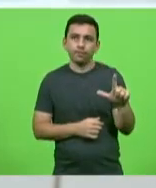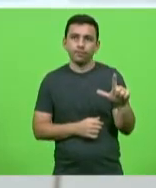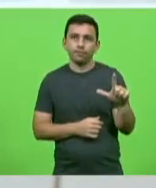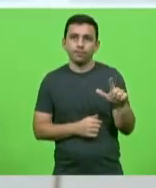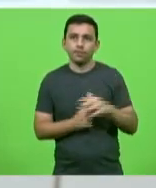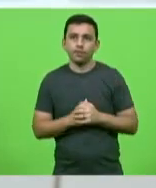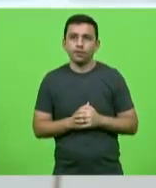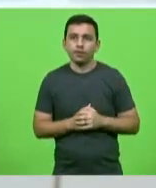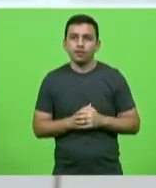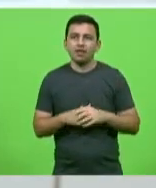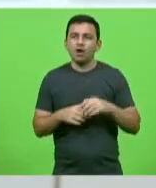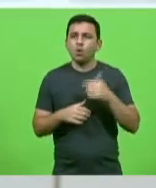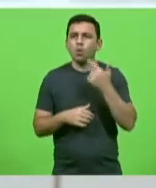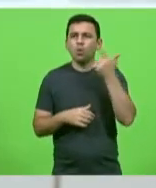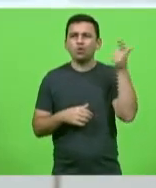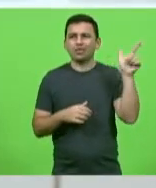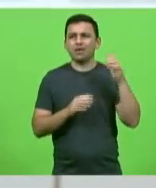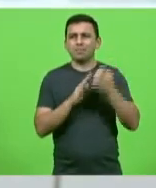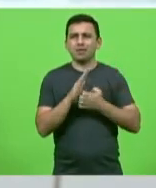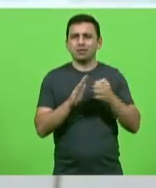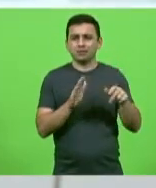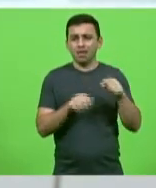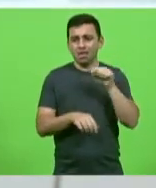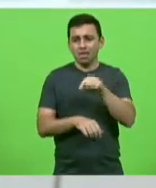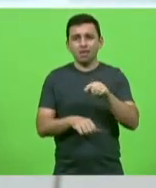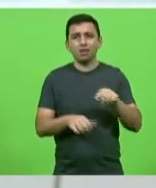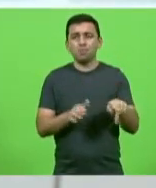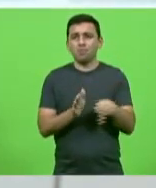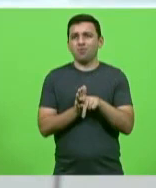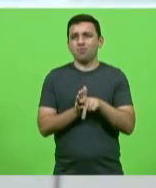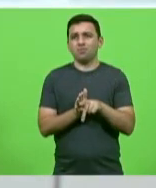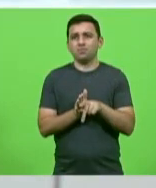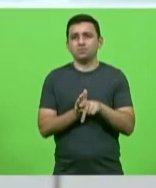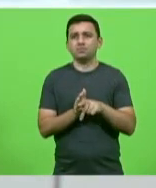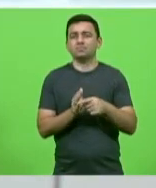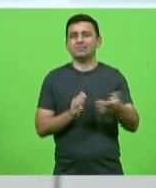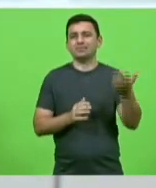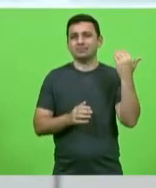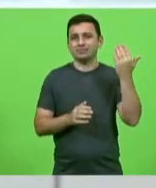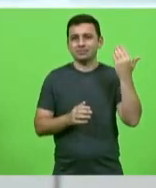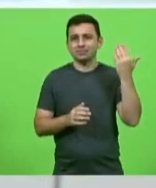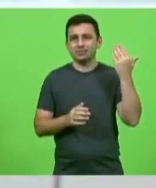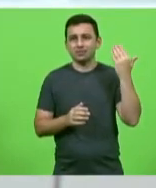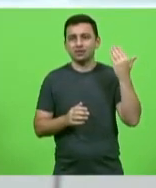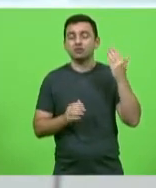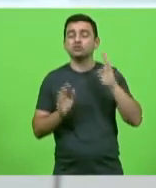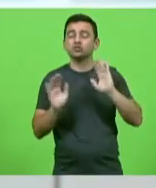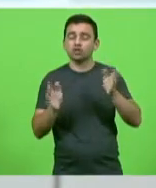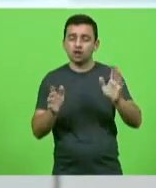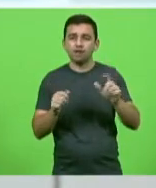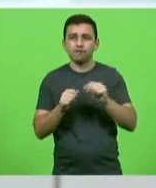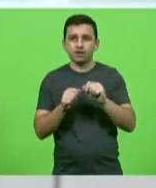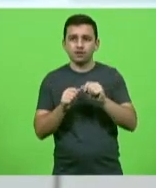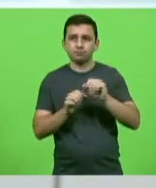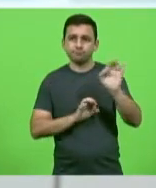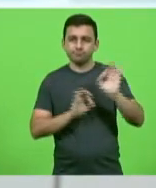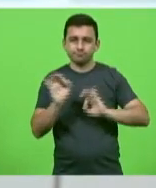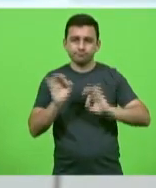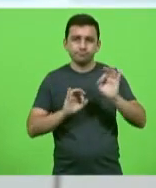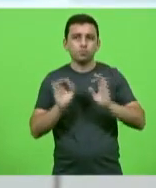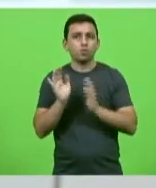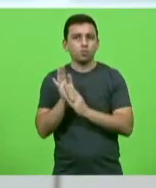senhor de outra empresa que havia anteriormente foi feito proposta de venda de respiradores